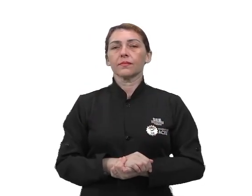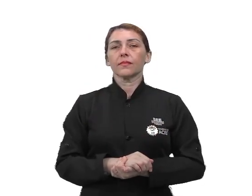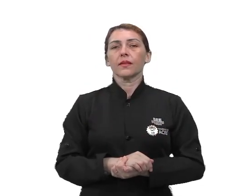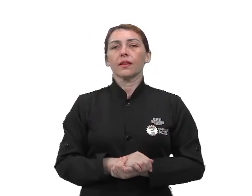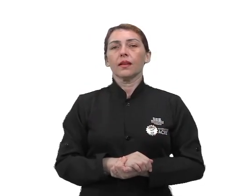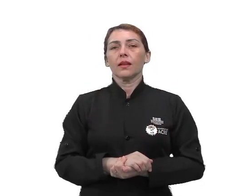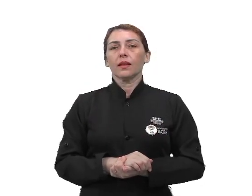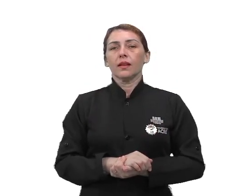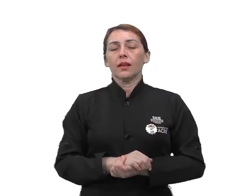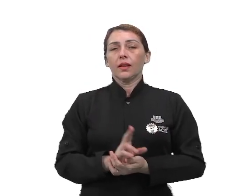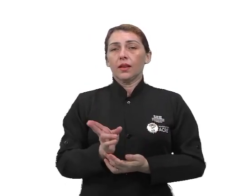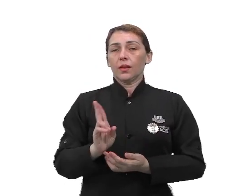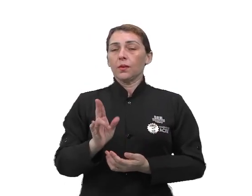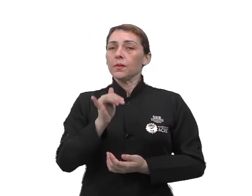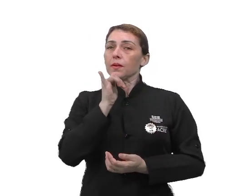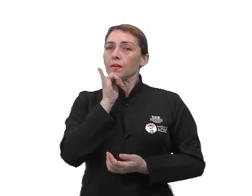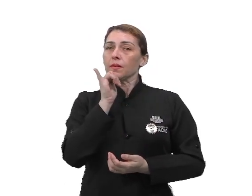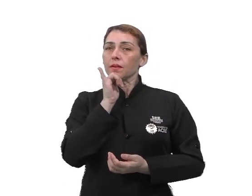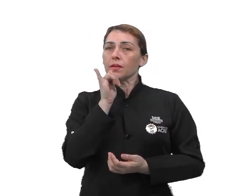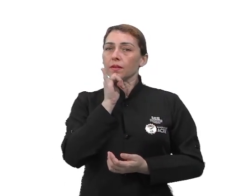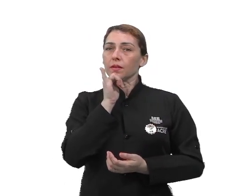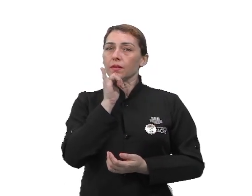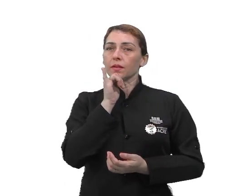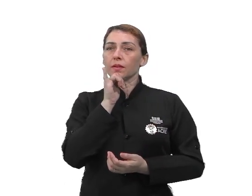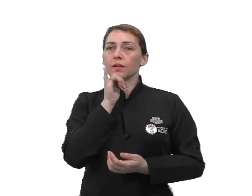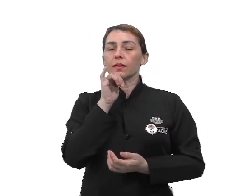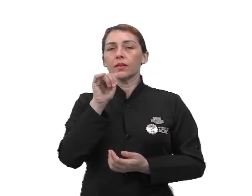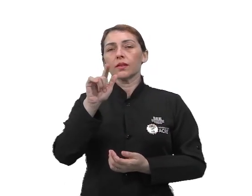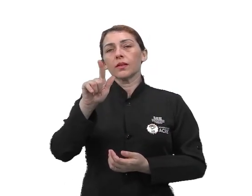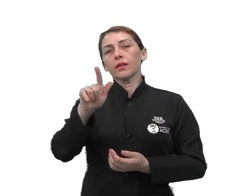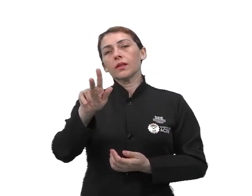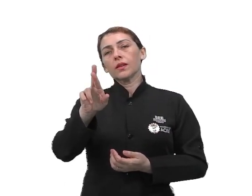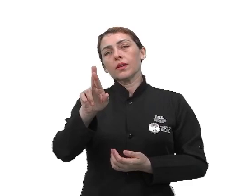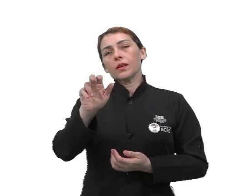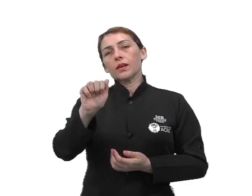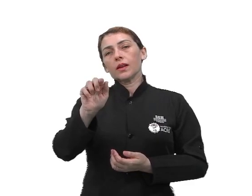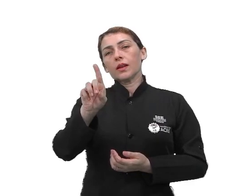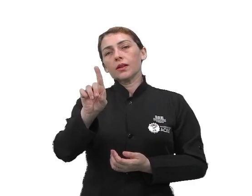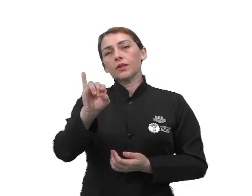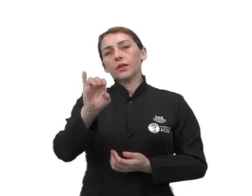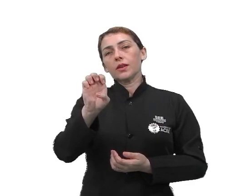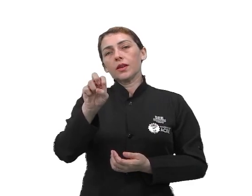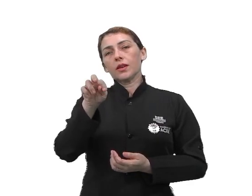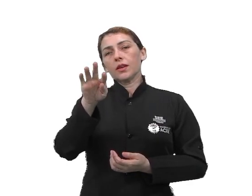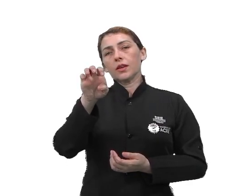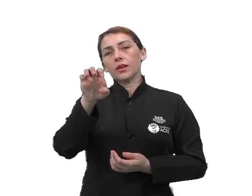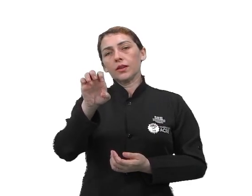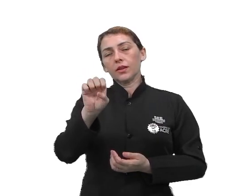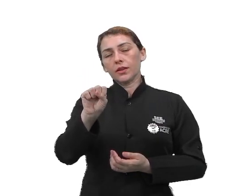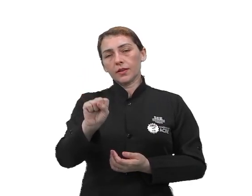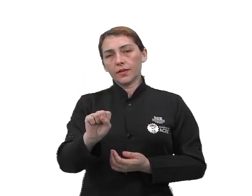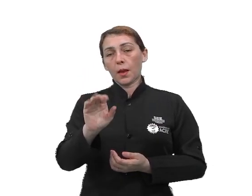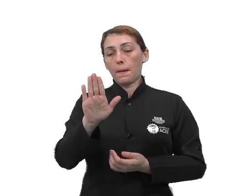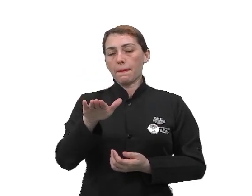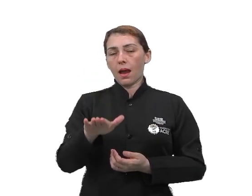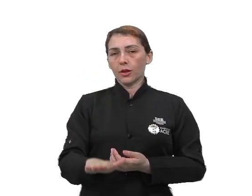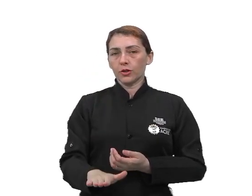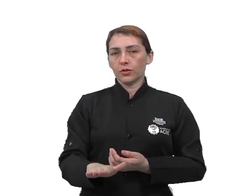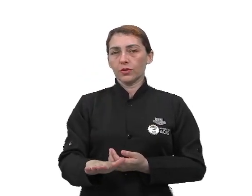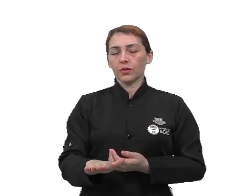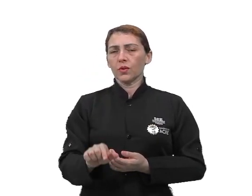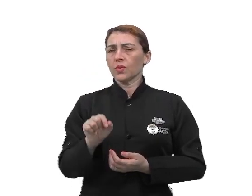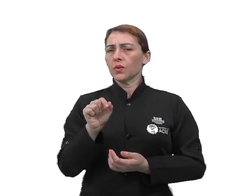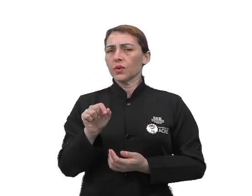nessas pequenas nomenclaturas, como por exemplo, gradientes moderadamente baixos. Como eu falei para vocês, gradientes moderadamente